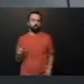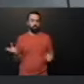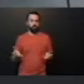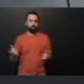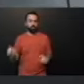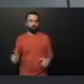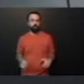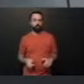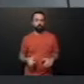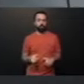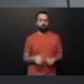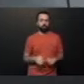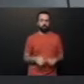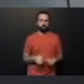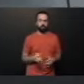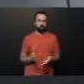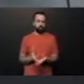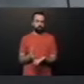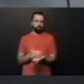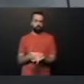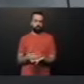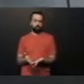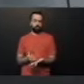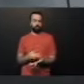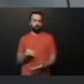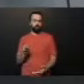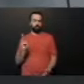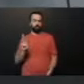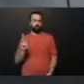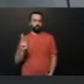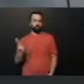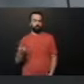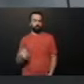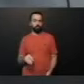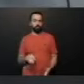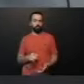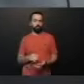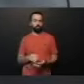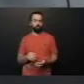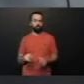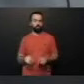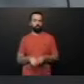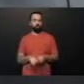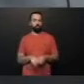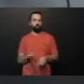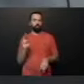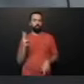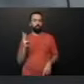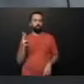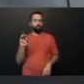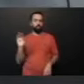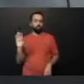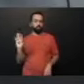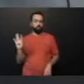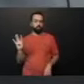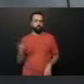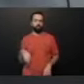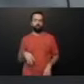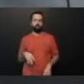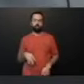Agora, nós vamos para a página 33 e 34, tá? O Estudar a